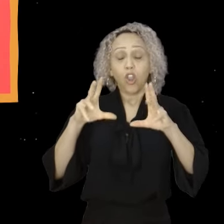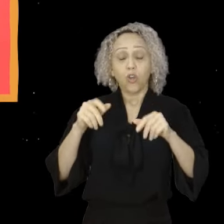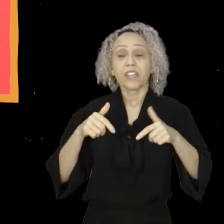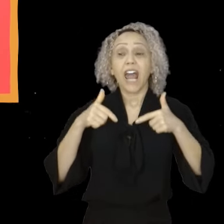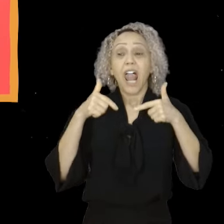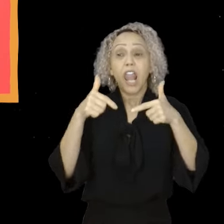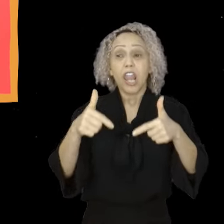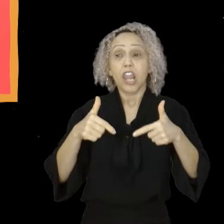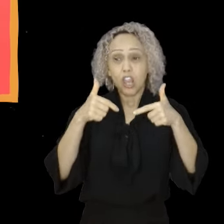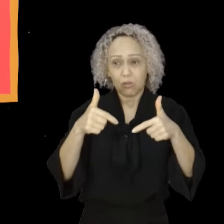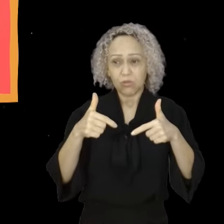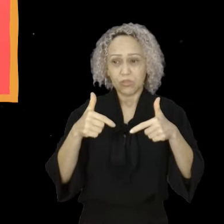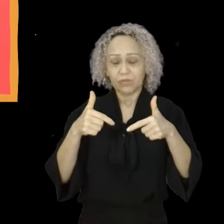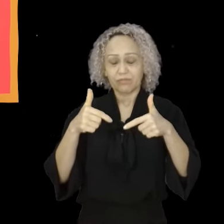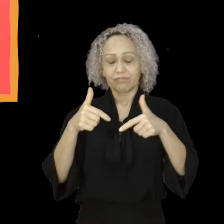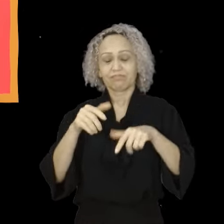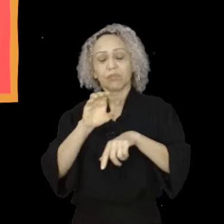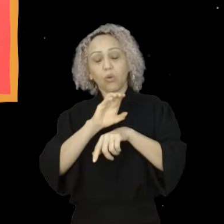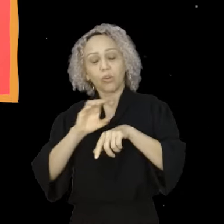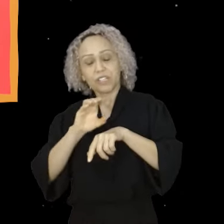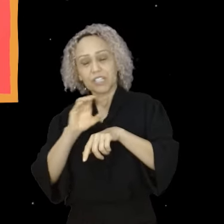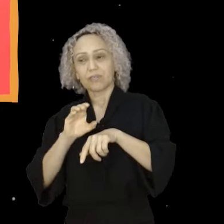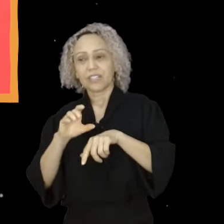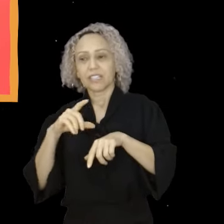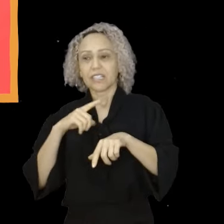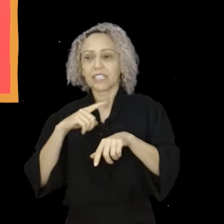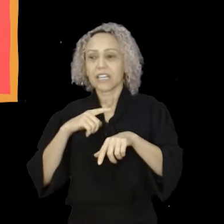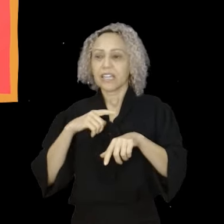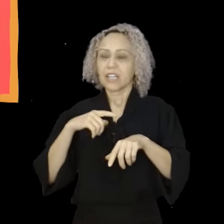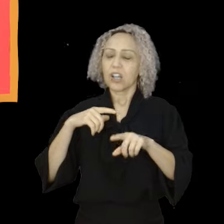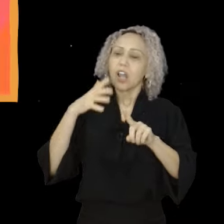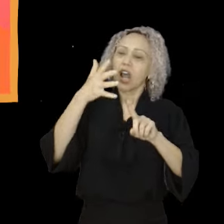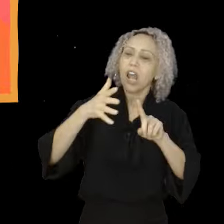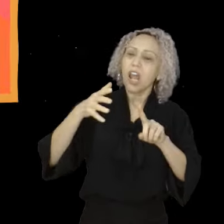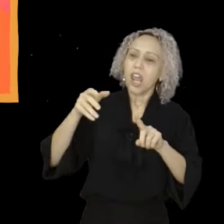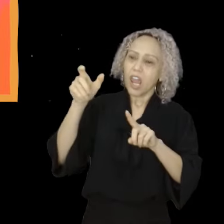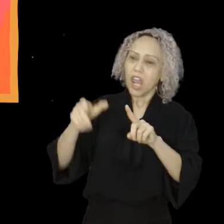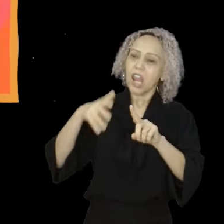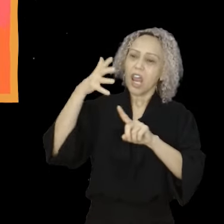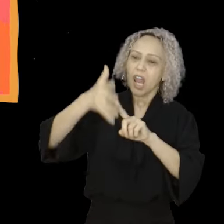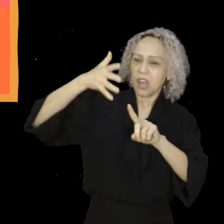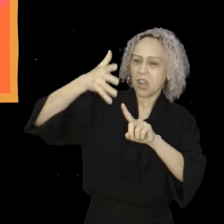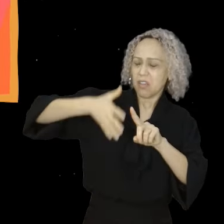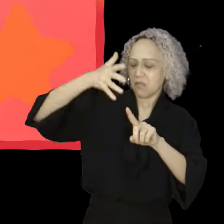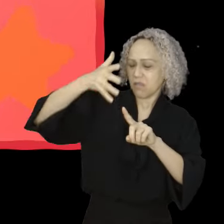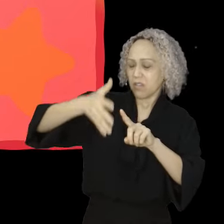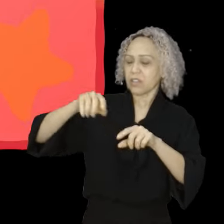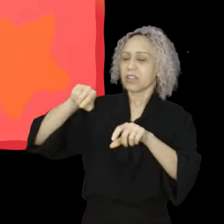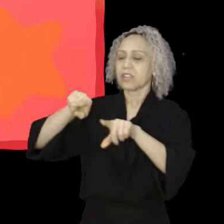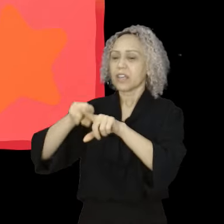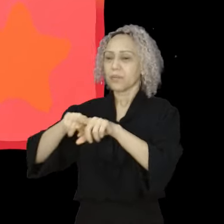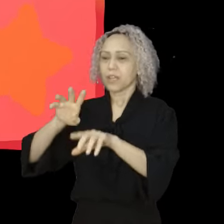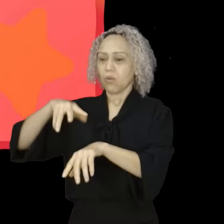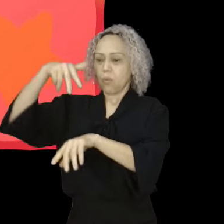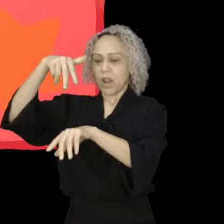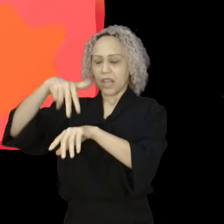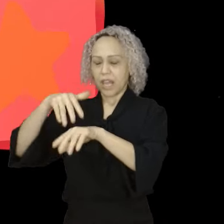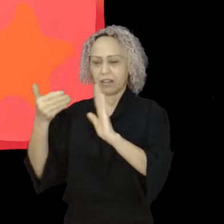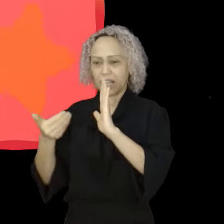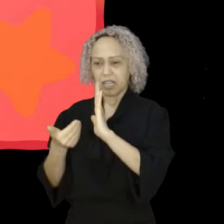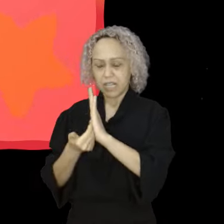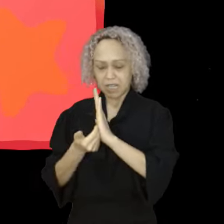maior do Genuíno discursando e 4 imagens menores do Genuíno junto do povo e também no plenário da Câmara. Para quem não se lembra,